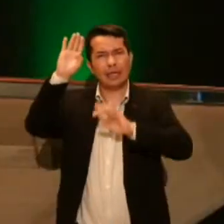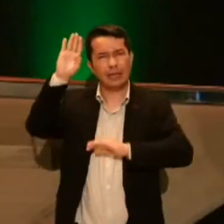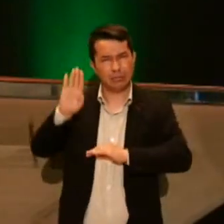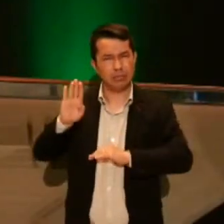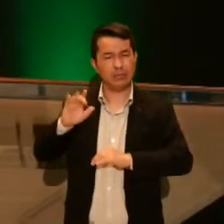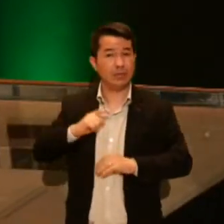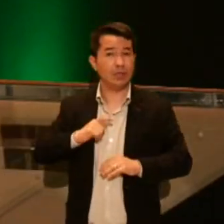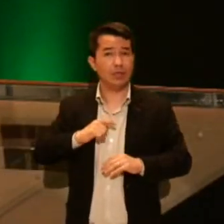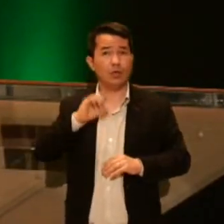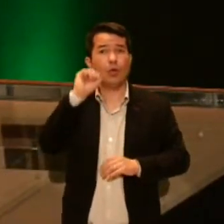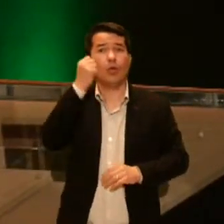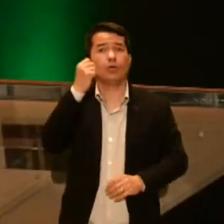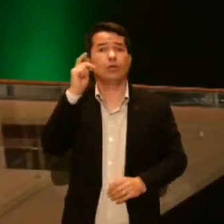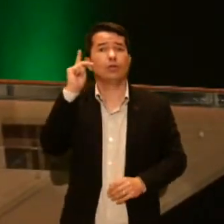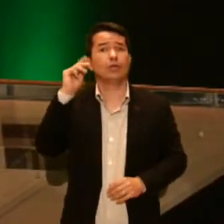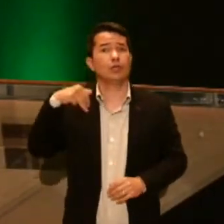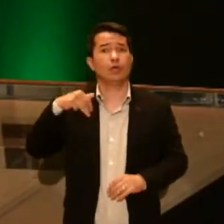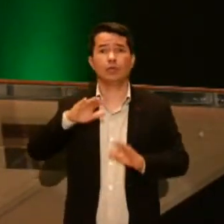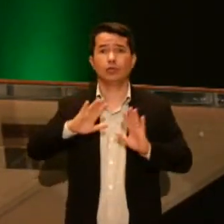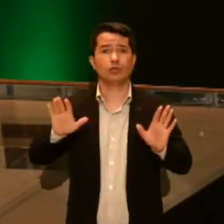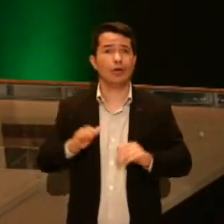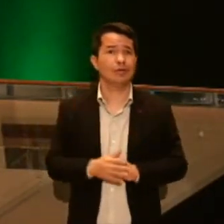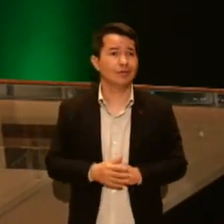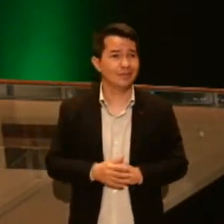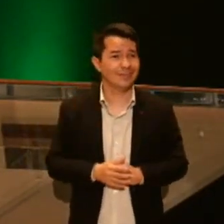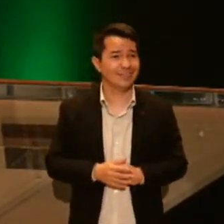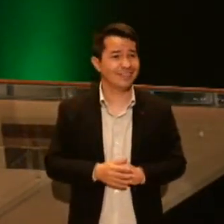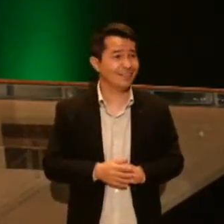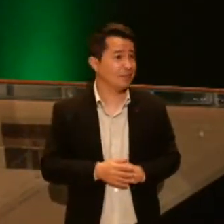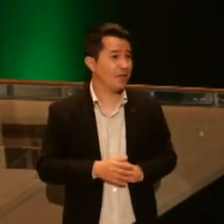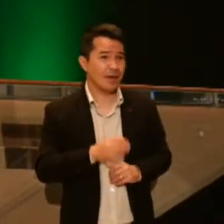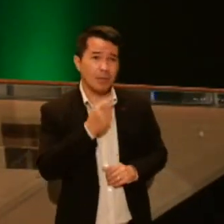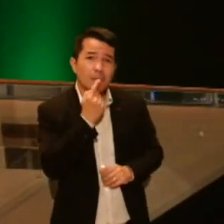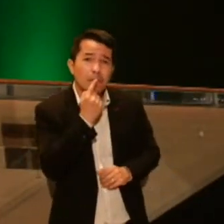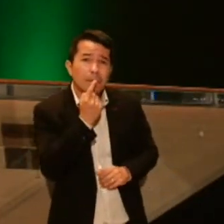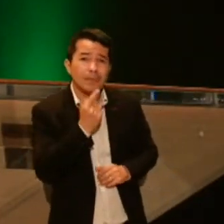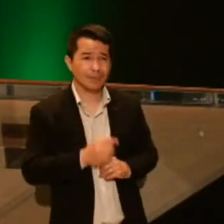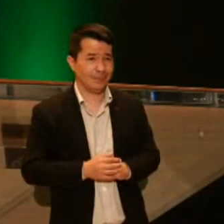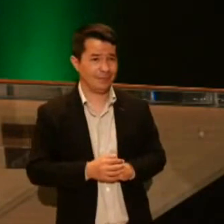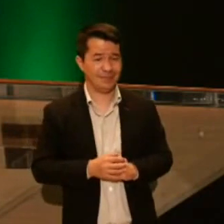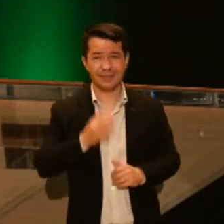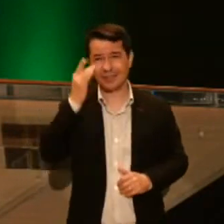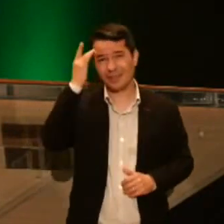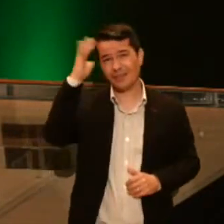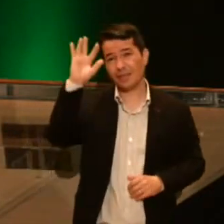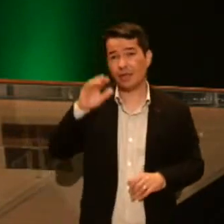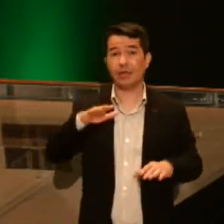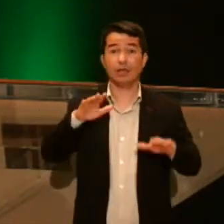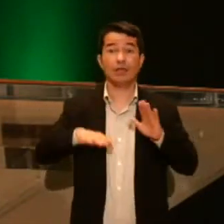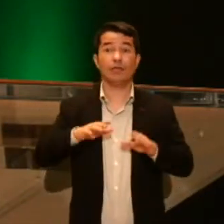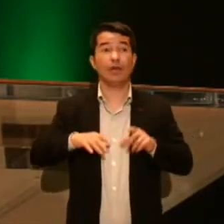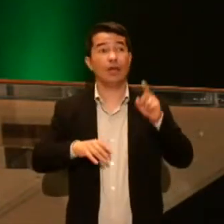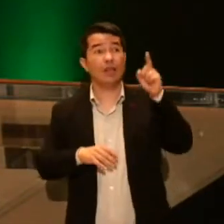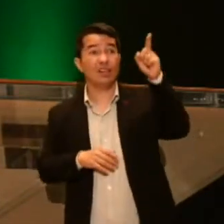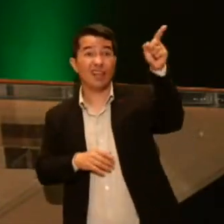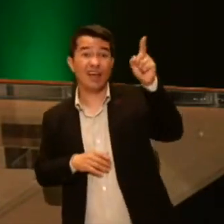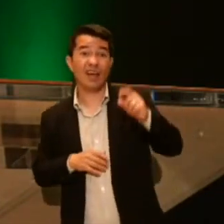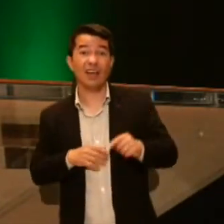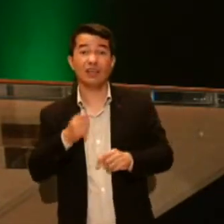de Curitiba, não é? Eu não sei, né? Mas quem sabe lá, Novo Mundo,